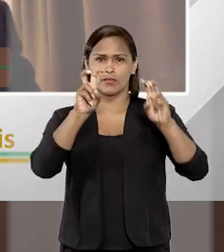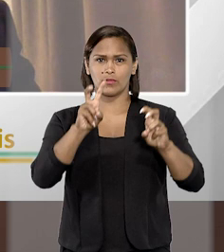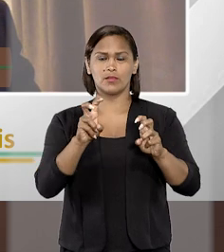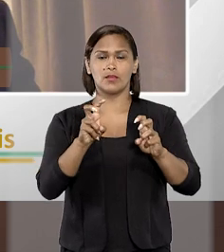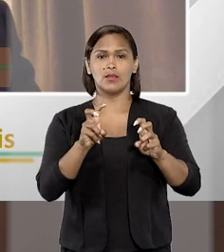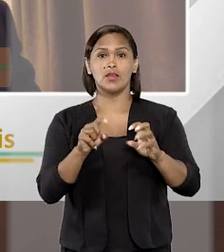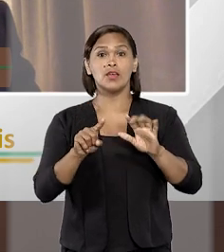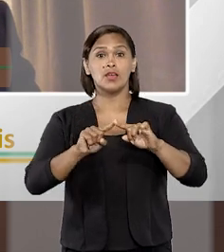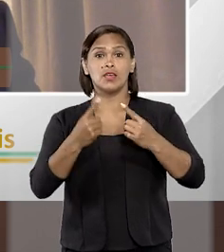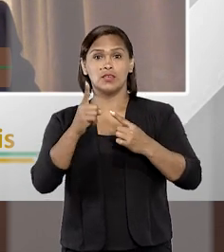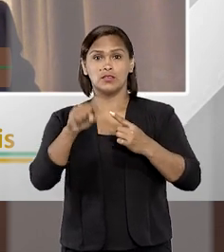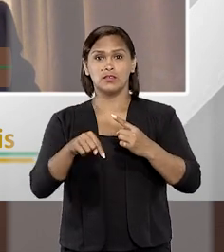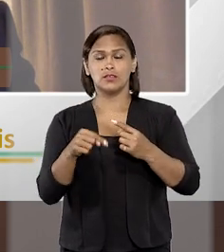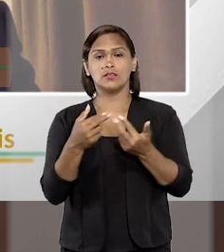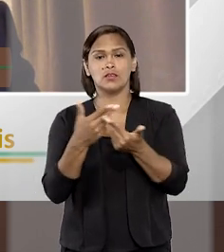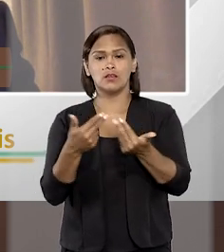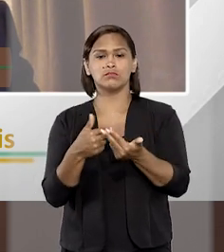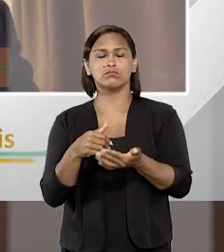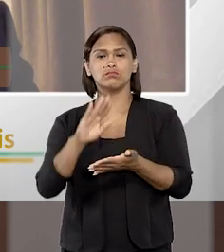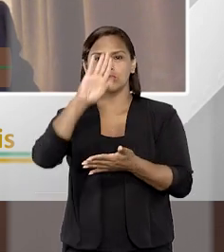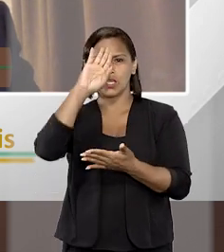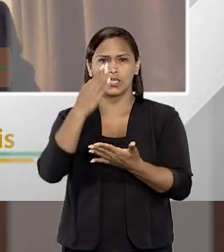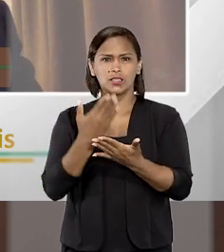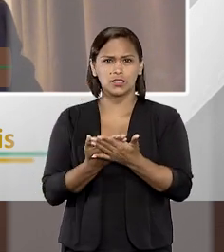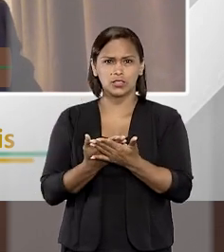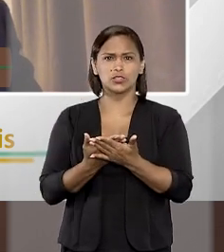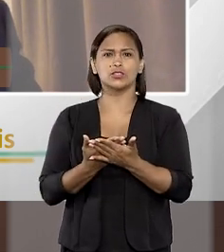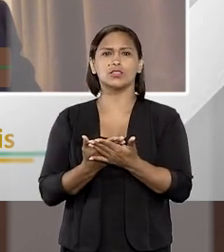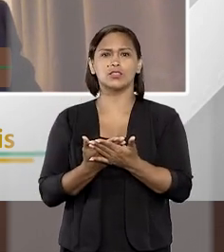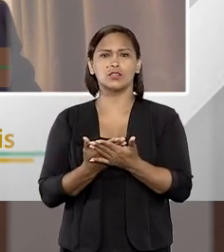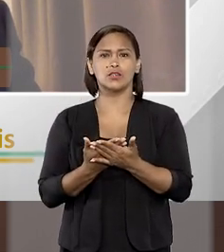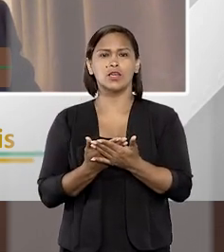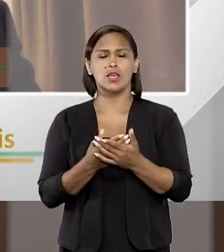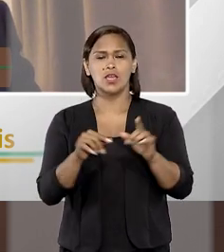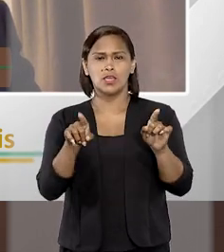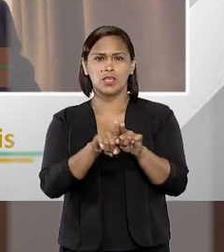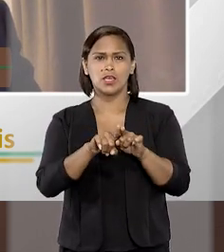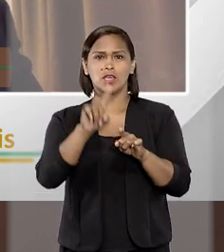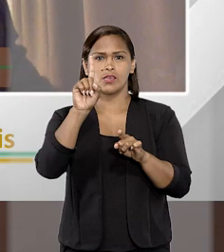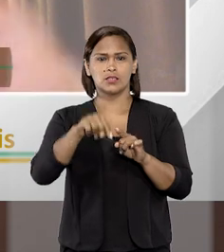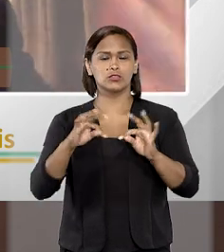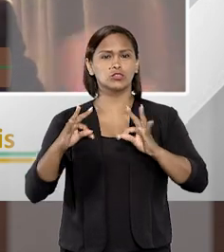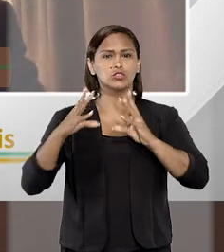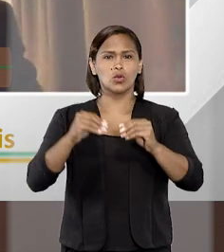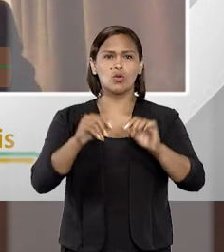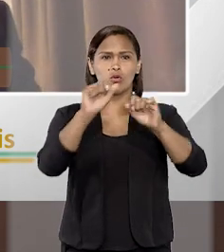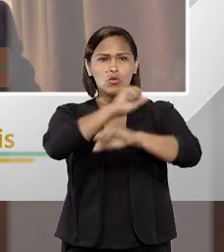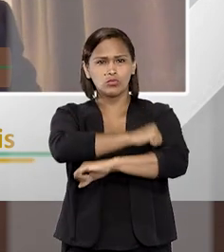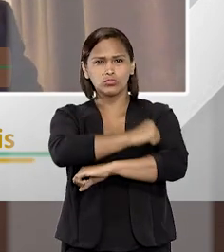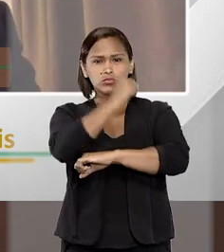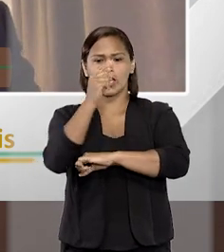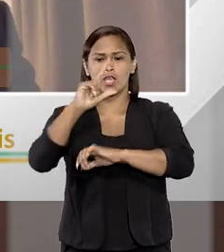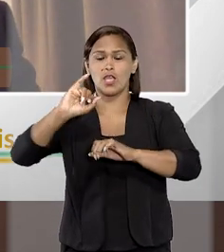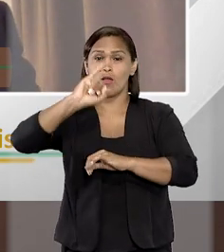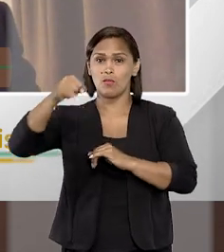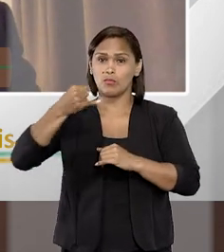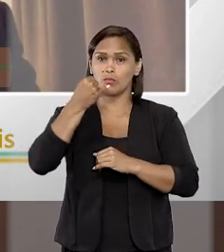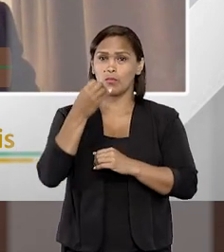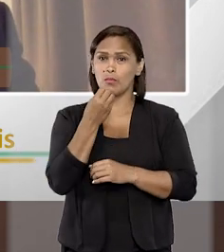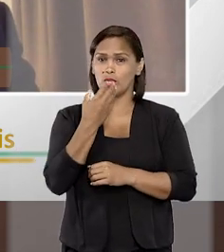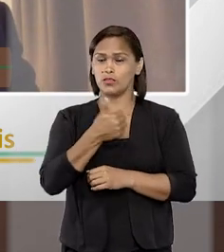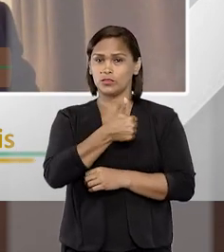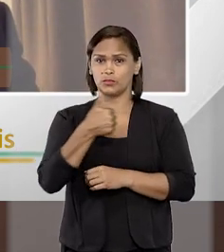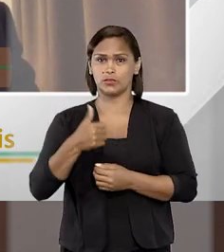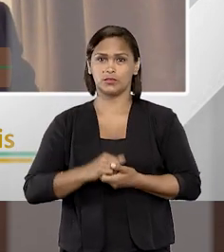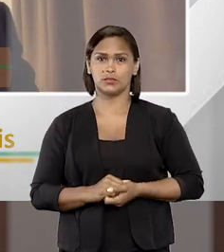outras e portanto as expectativas considerando essa essa janela de oportunidade são as melhores